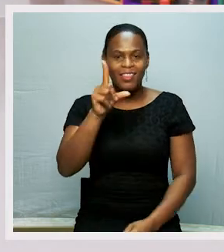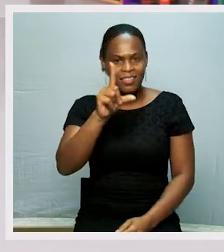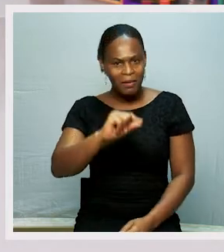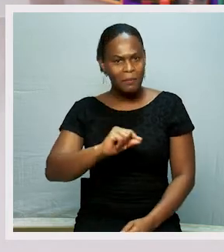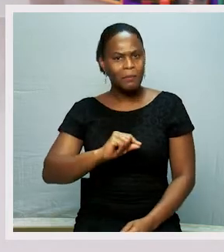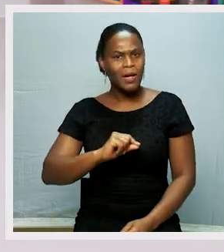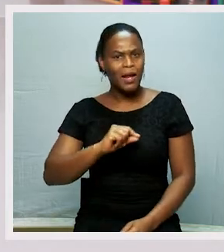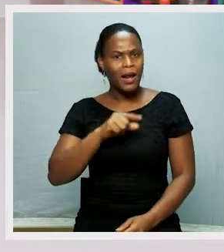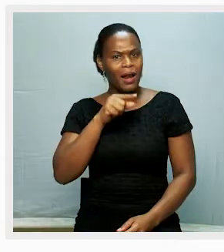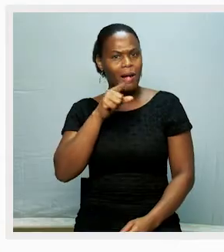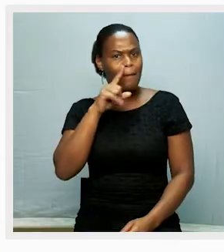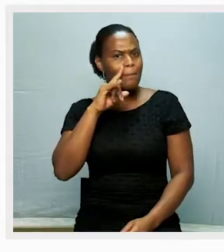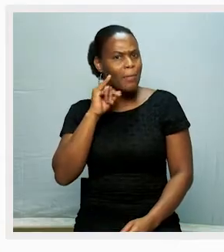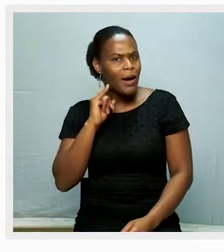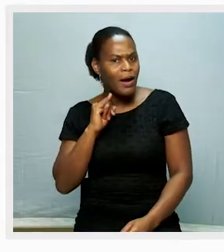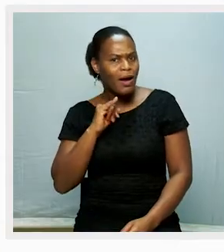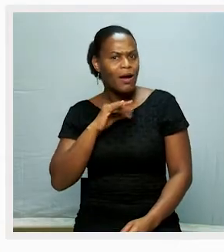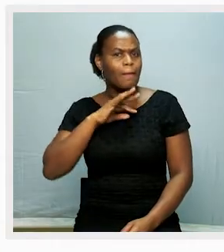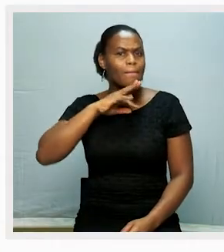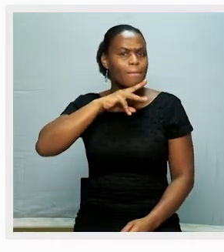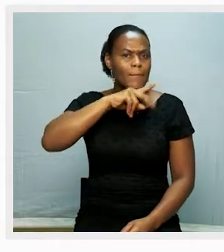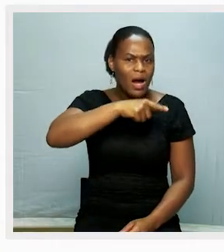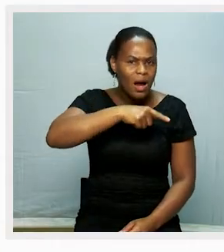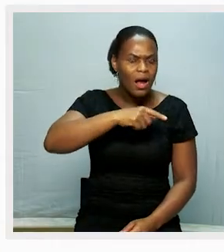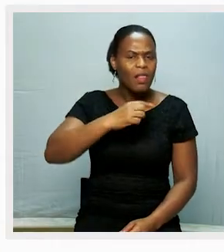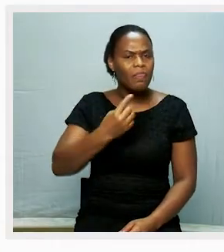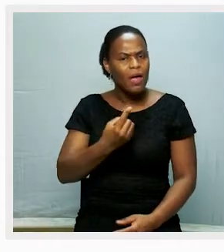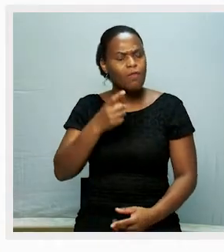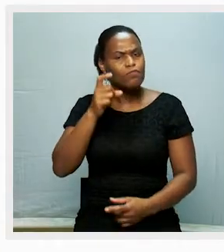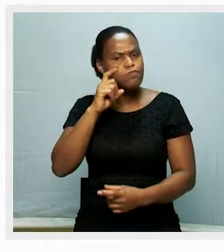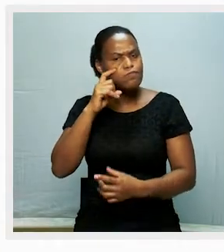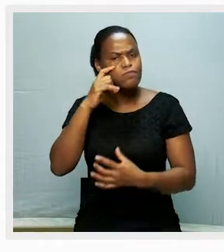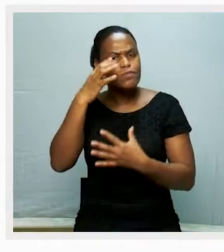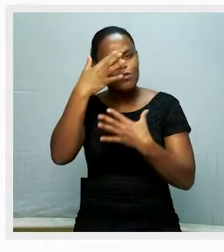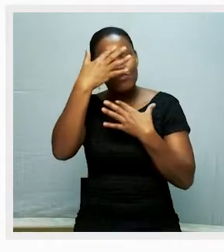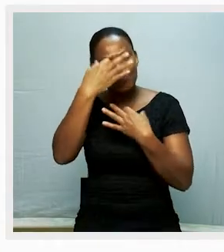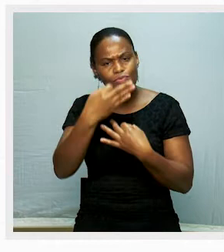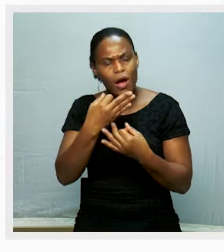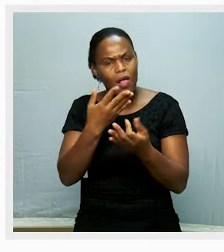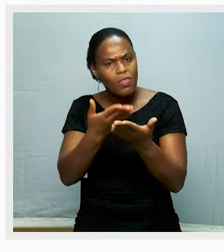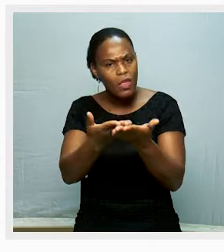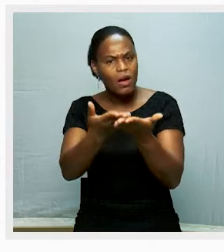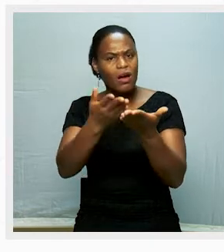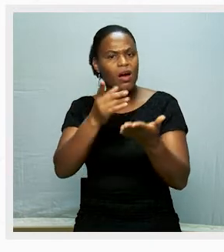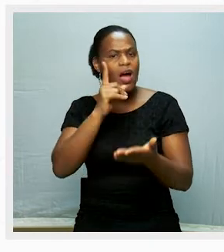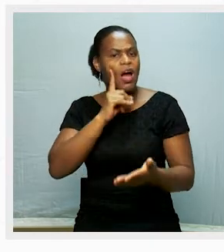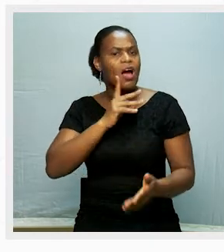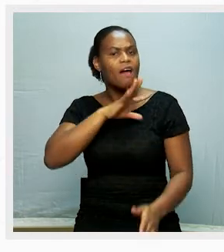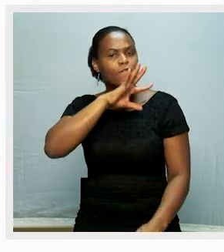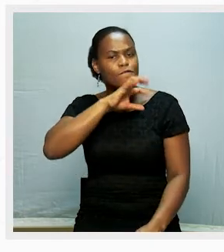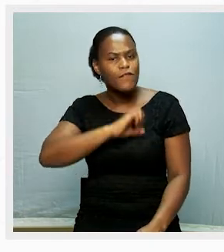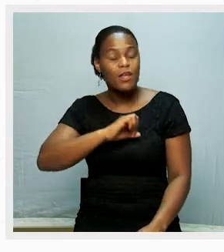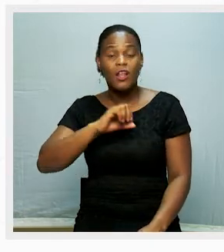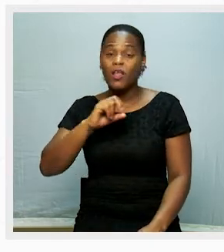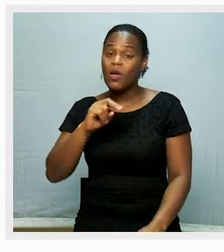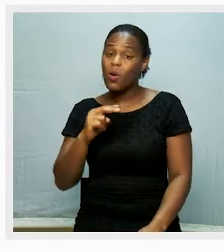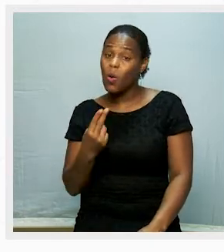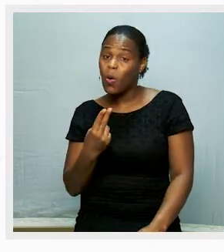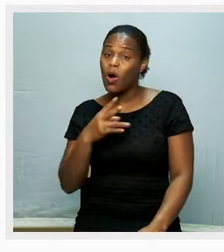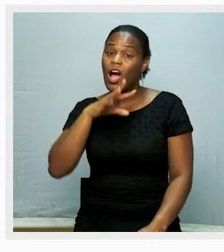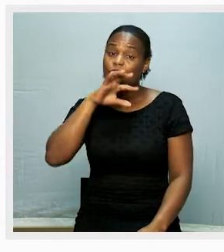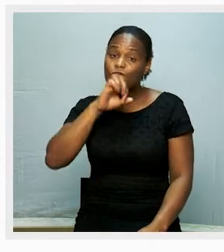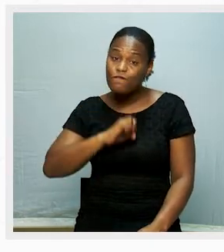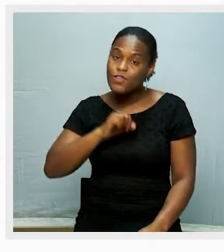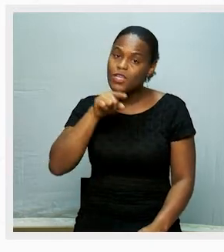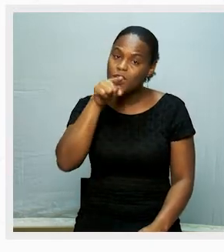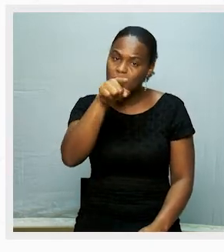E também os pais devem garantir segurança à sua filha ou ao seu